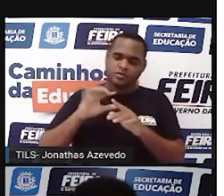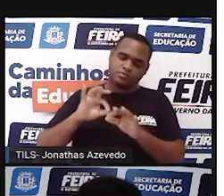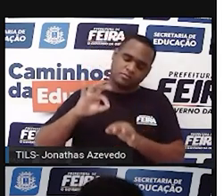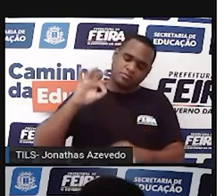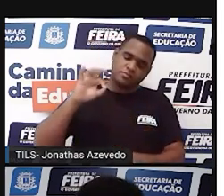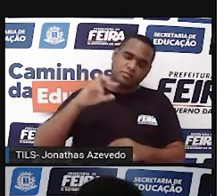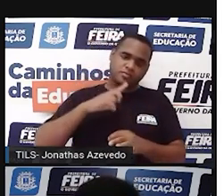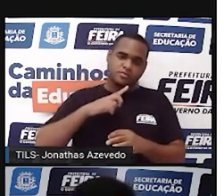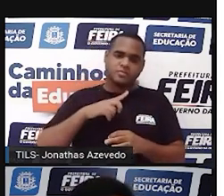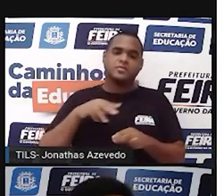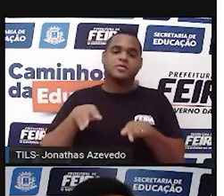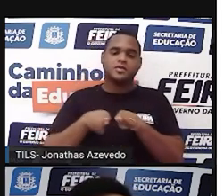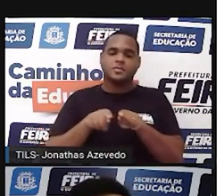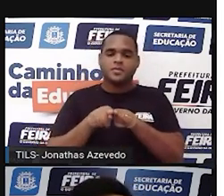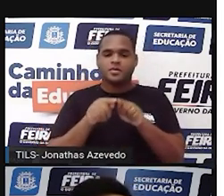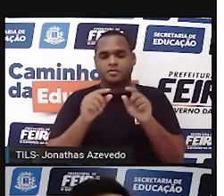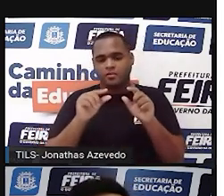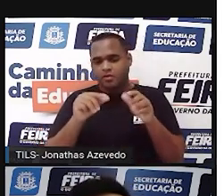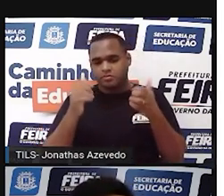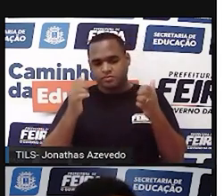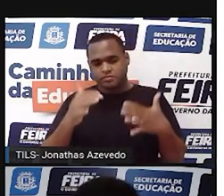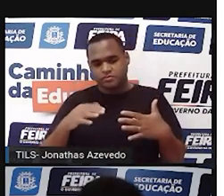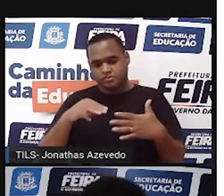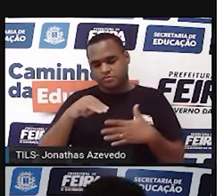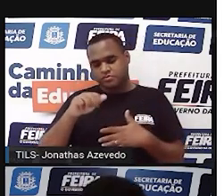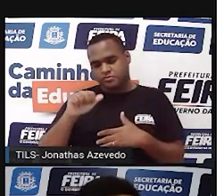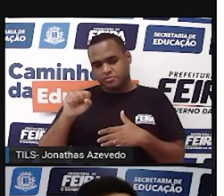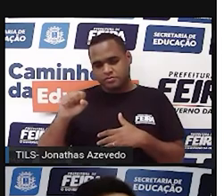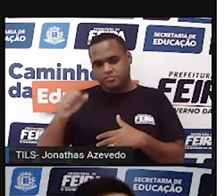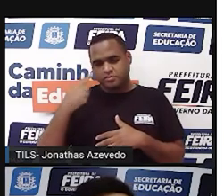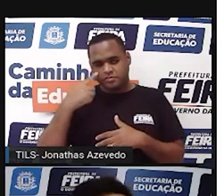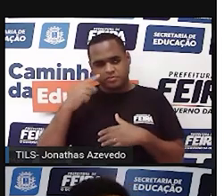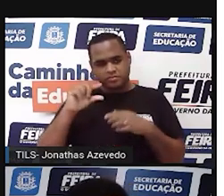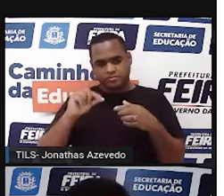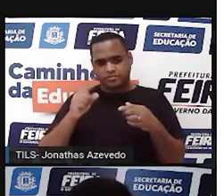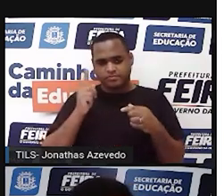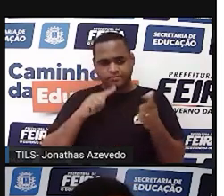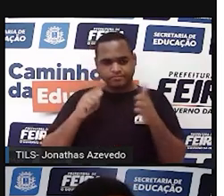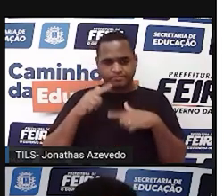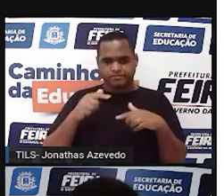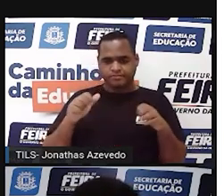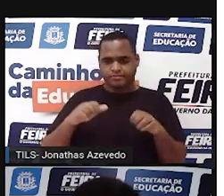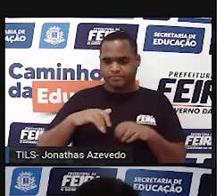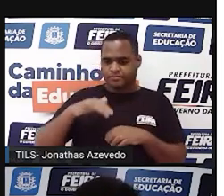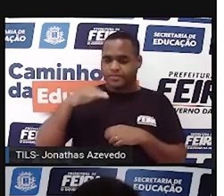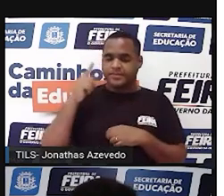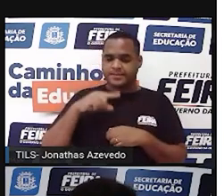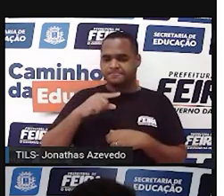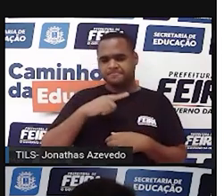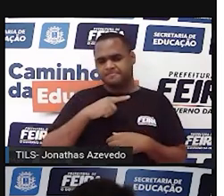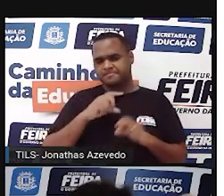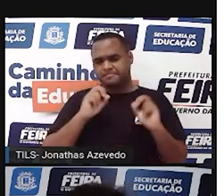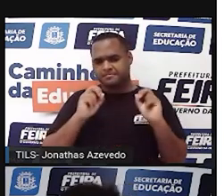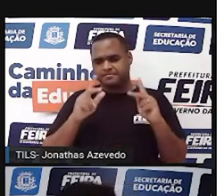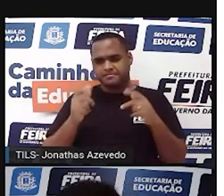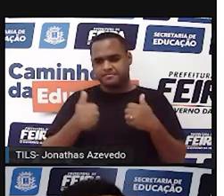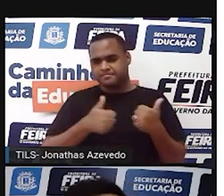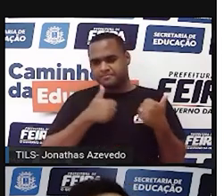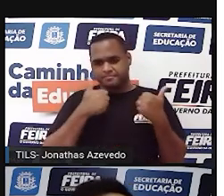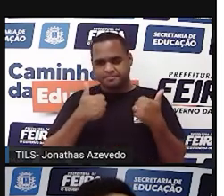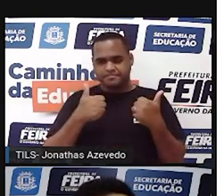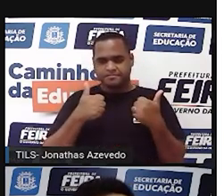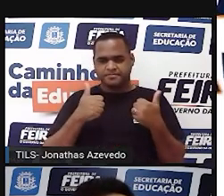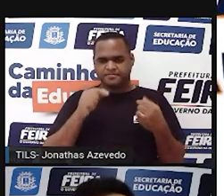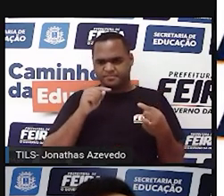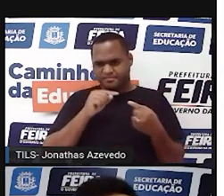também um pouquinho ali de massa e um pouquinho de capacidade. Valeu? Beleza? É isso